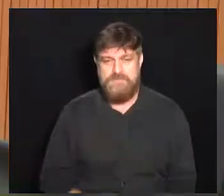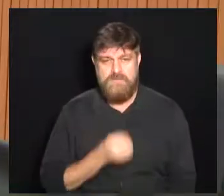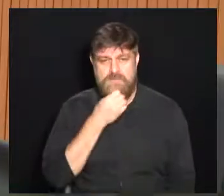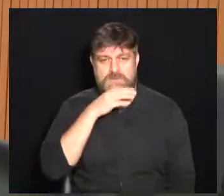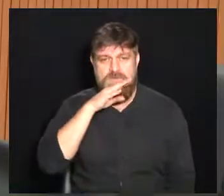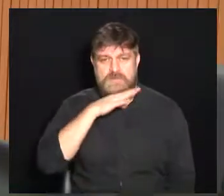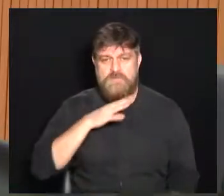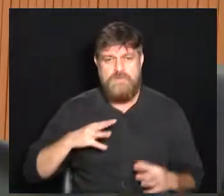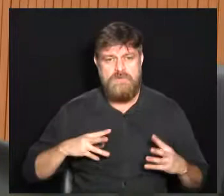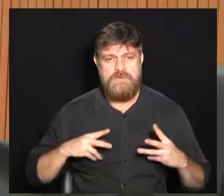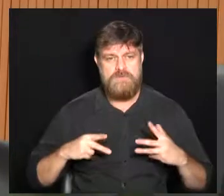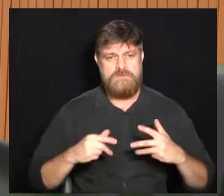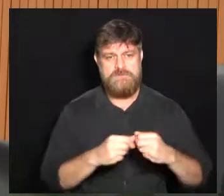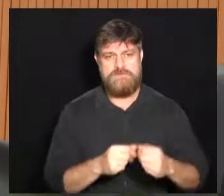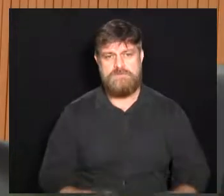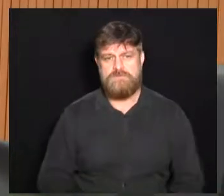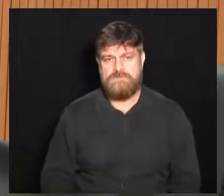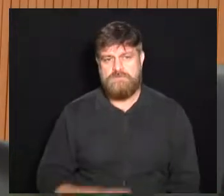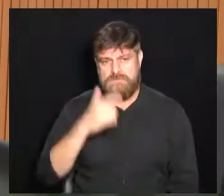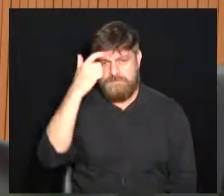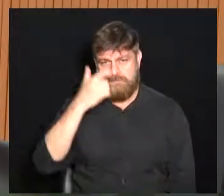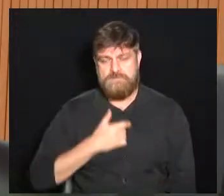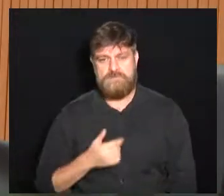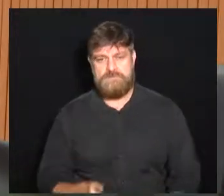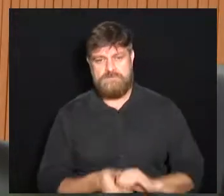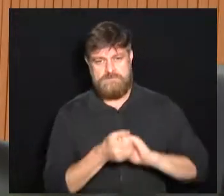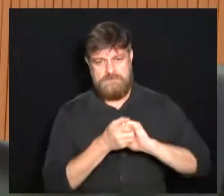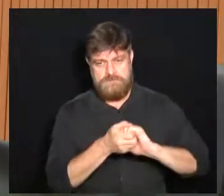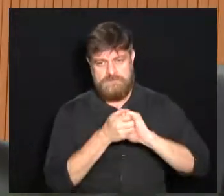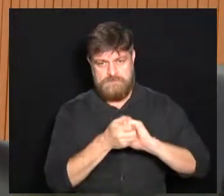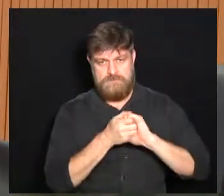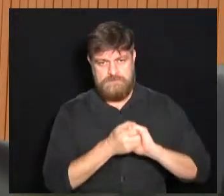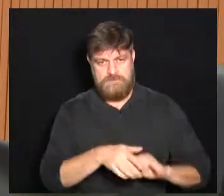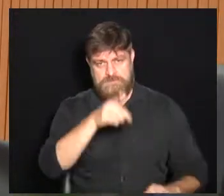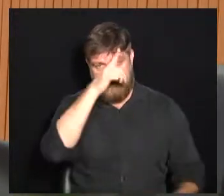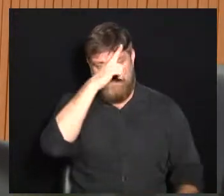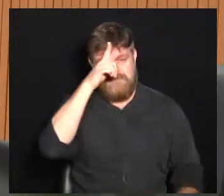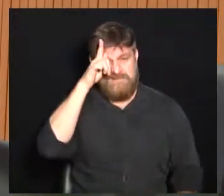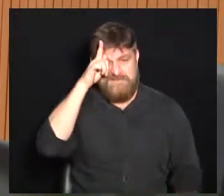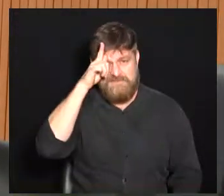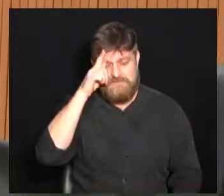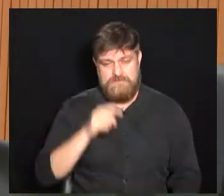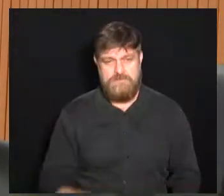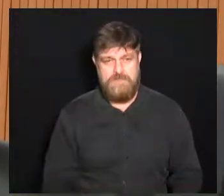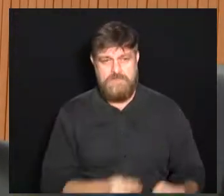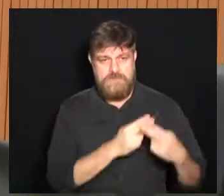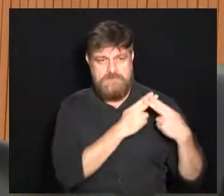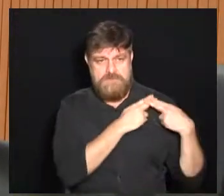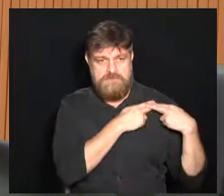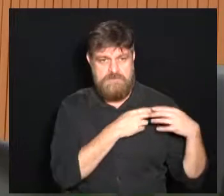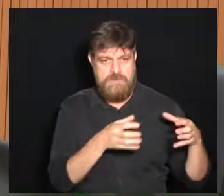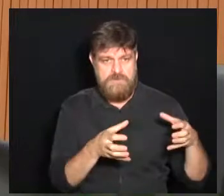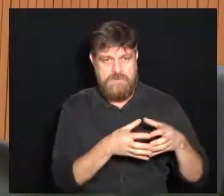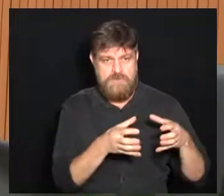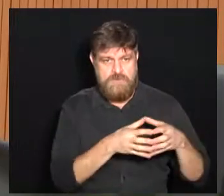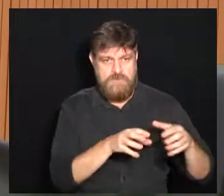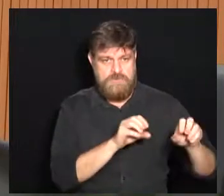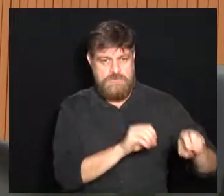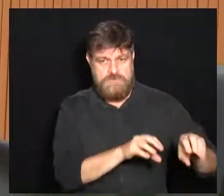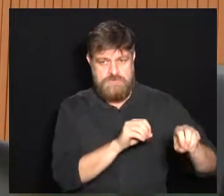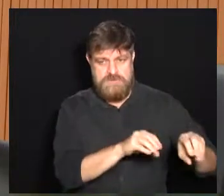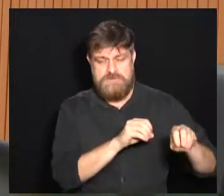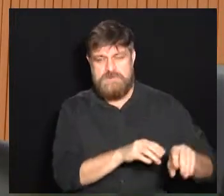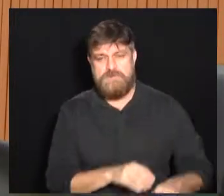a todos. Começar minha fala cumprimentando o senhor presidente, Gustavo Peta, presidente da Comissão de